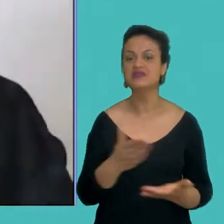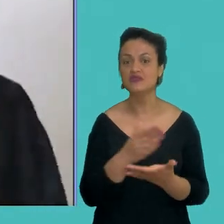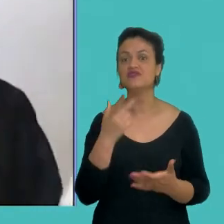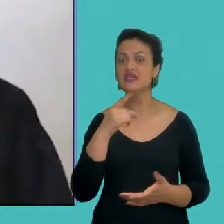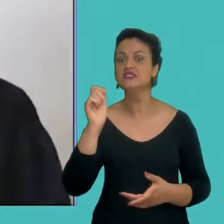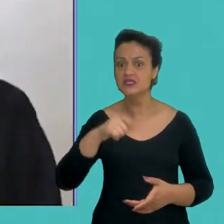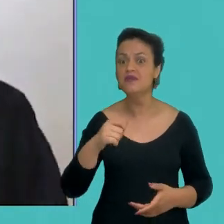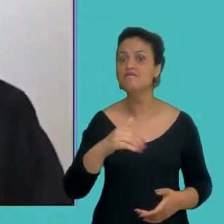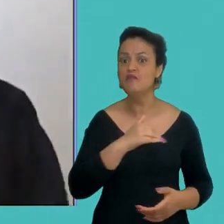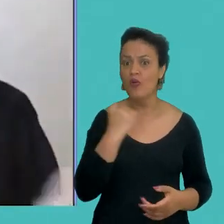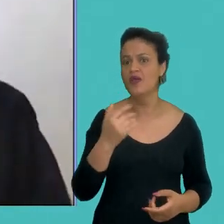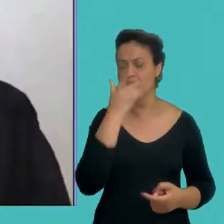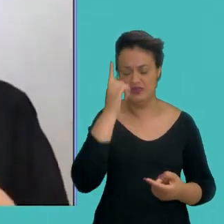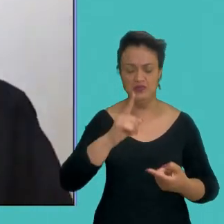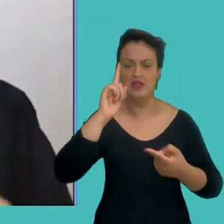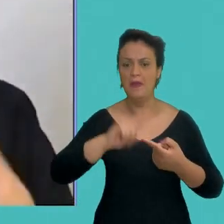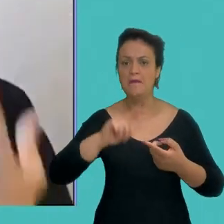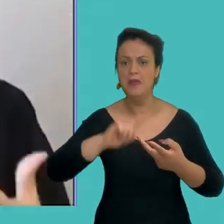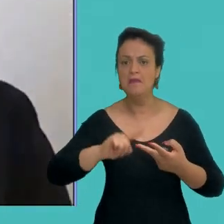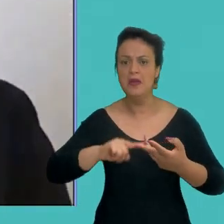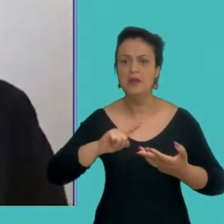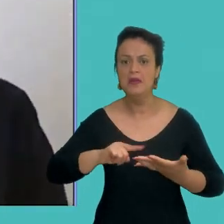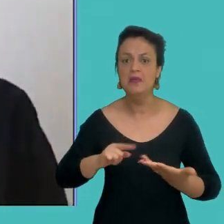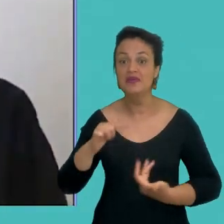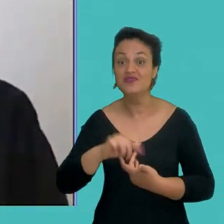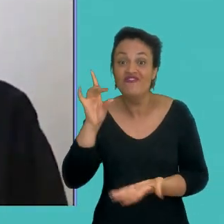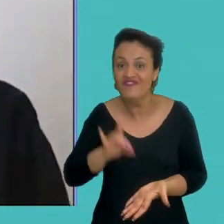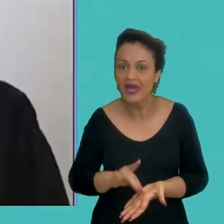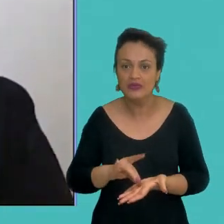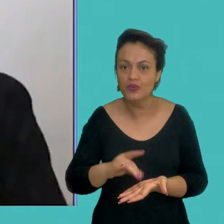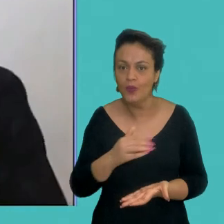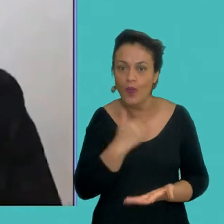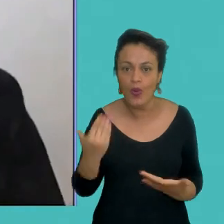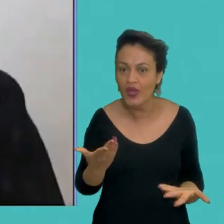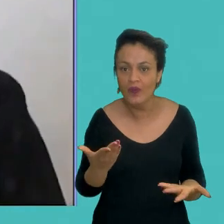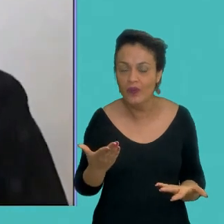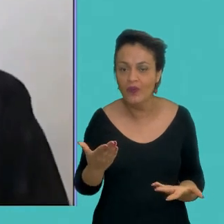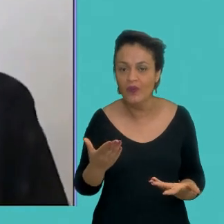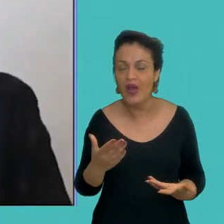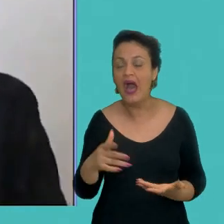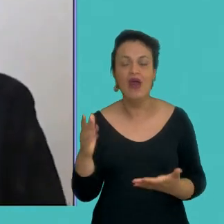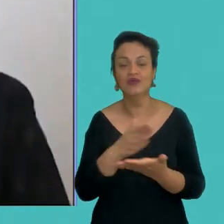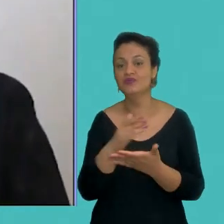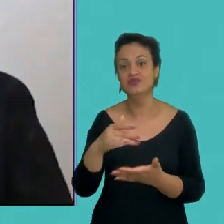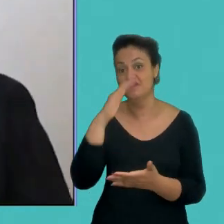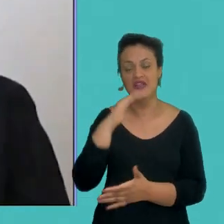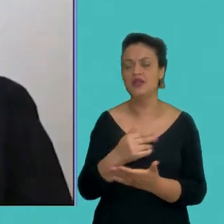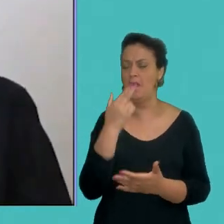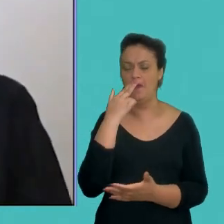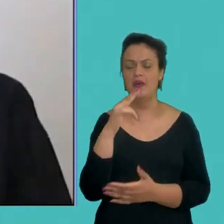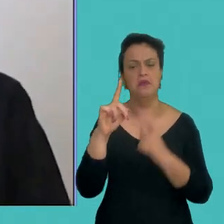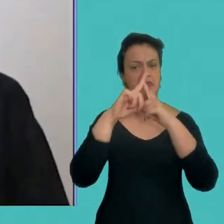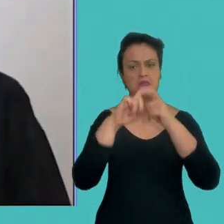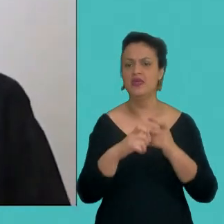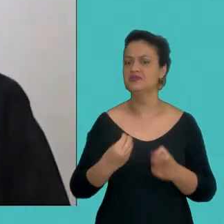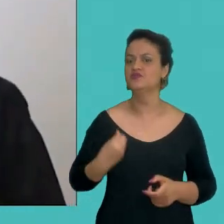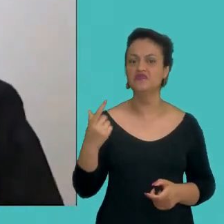regime, deficientes físicos e mentais. Isso é um fato que não é possível ser negado. Então, Hannah Arendt era